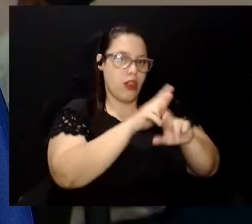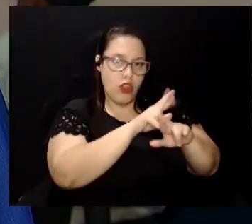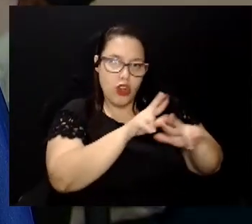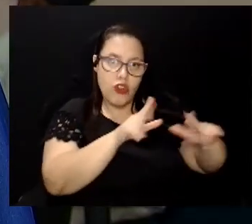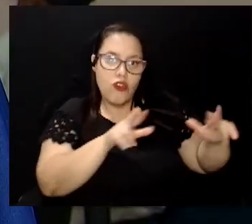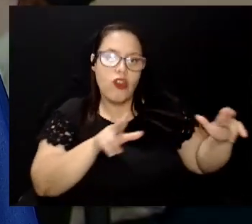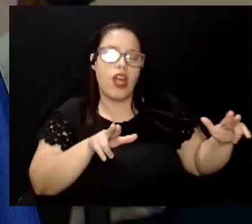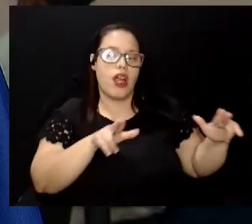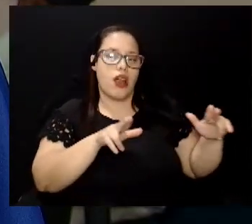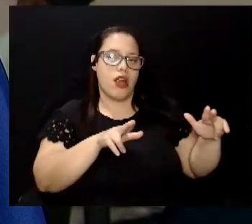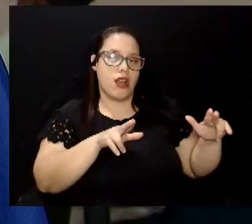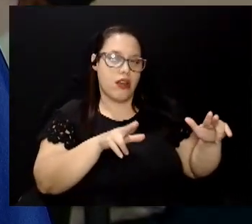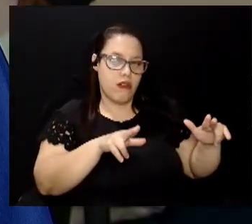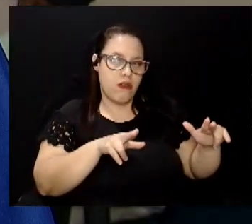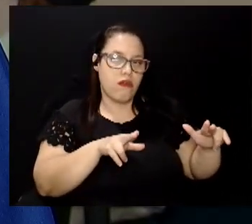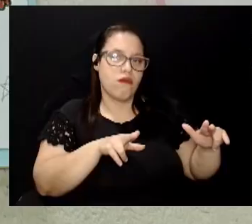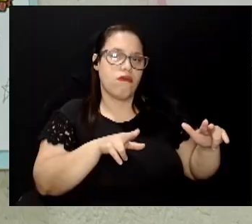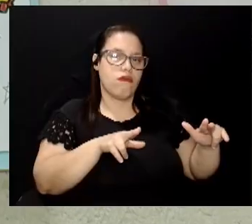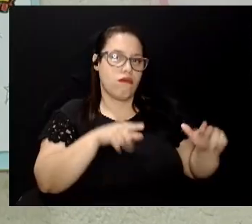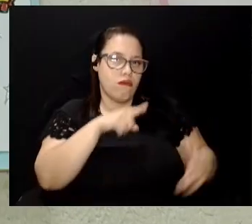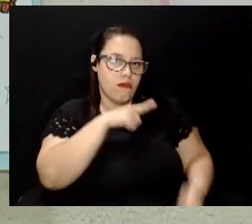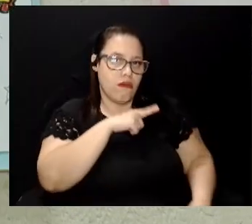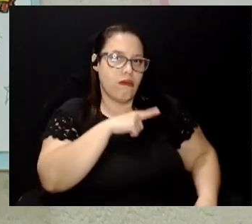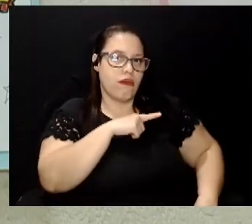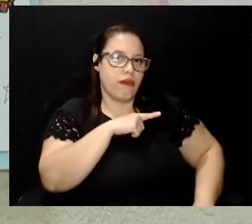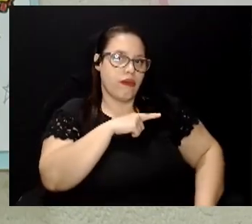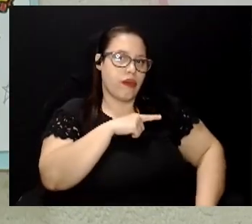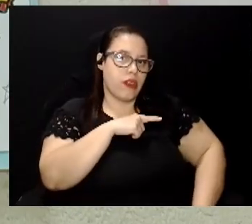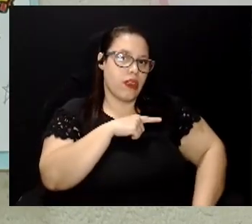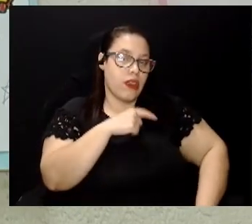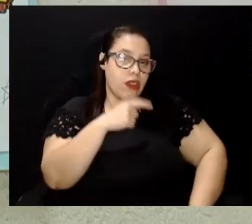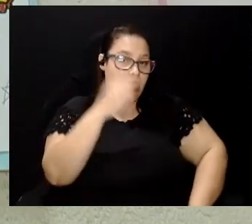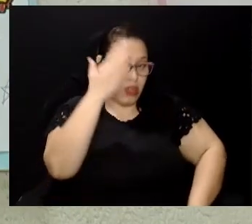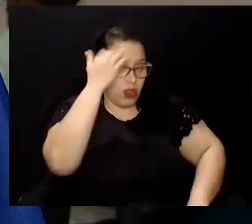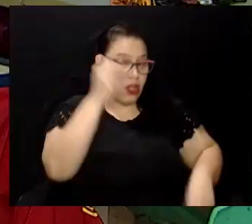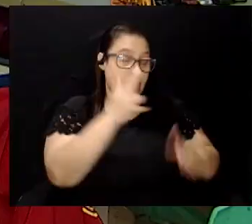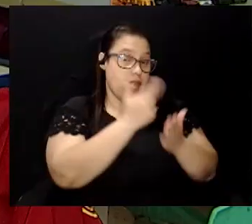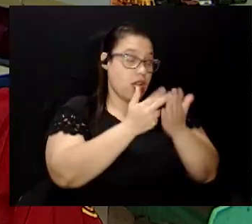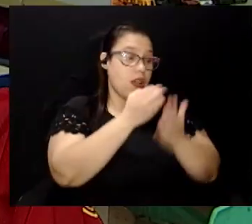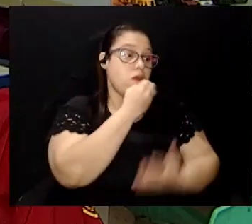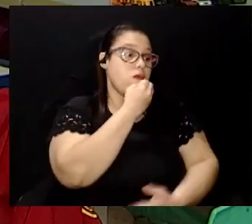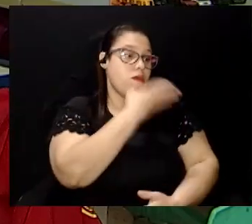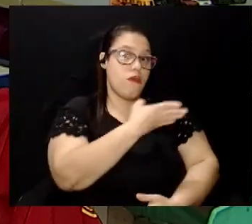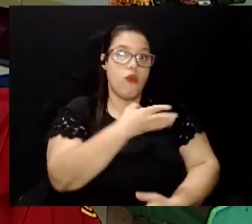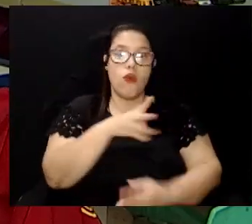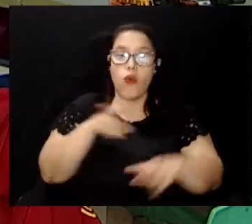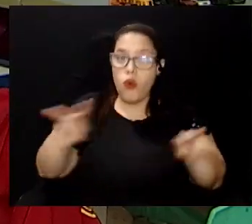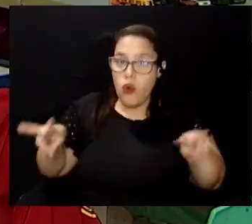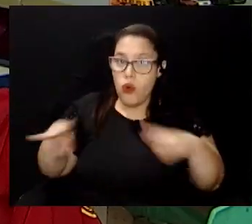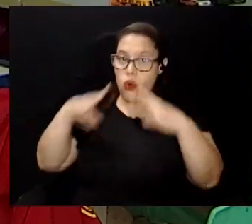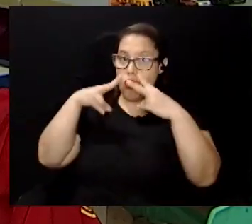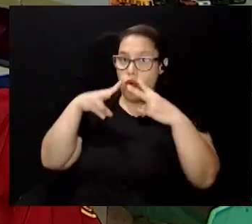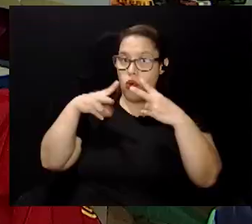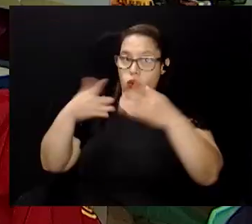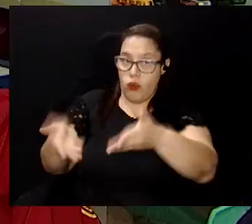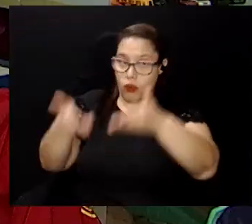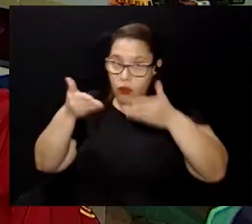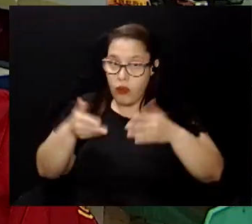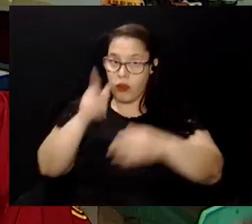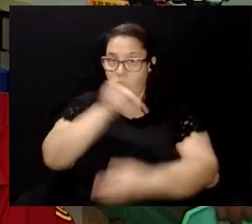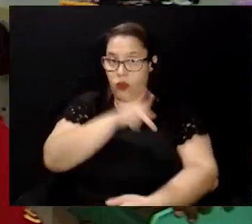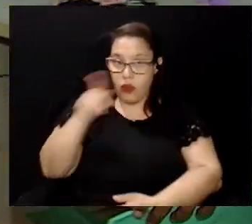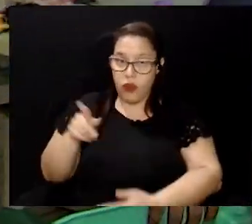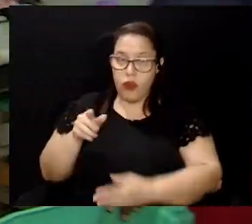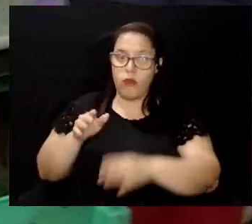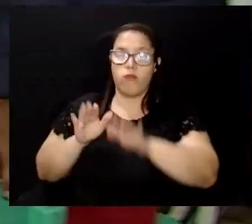brinquedoteca e também eu sei desenhar muito bem. Com um olhar atento e acolhedor, as